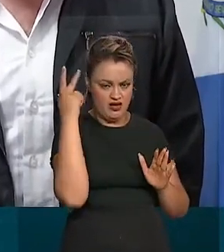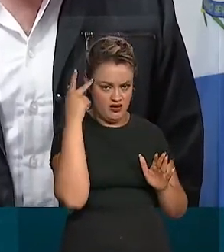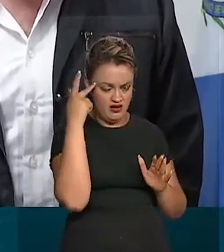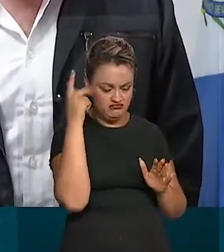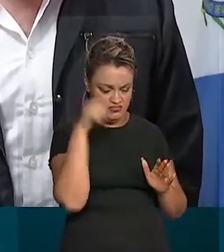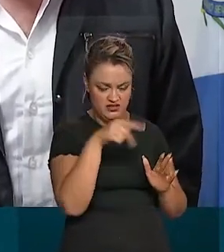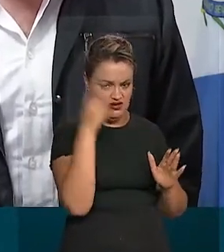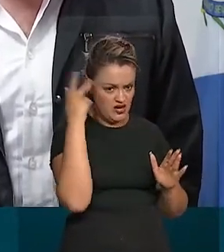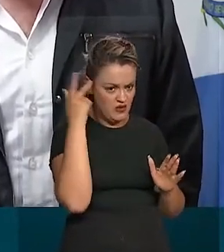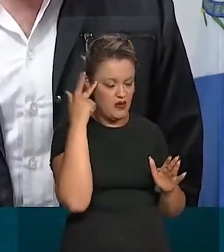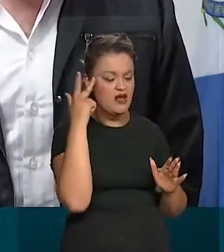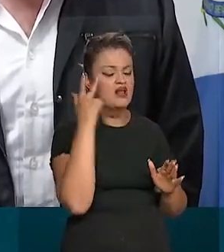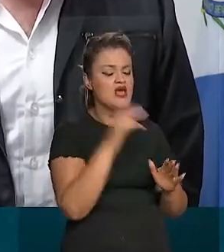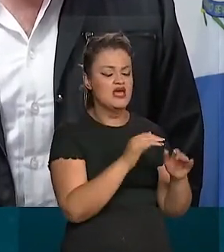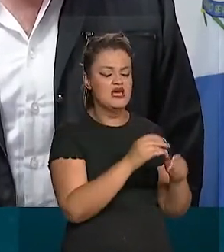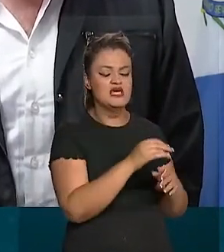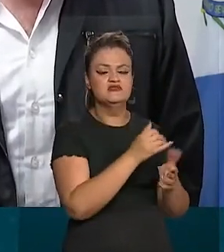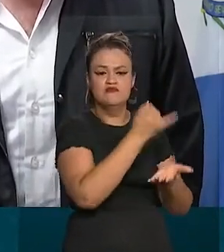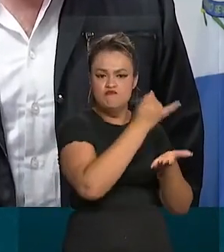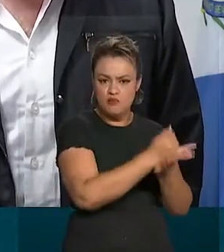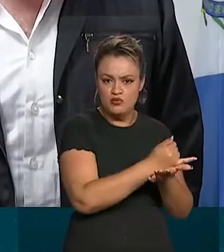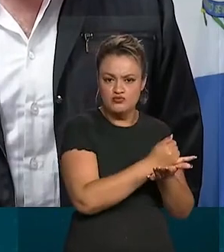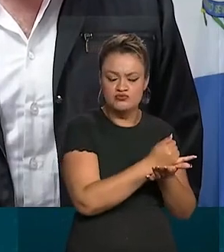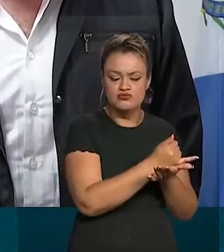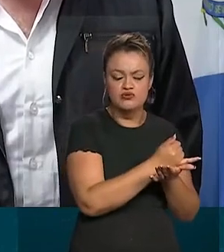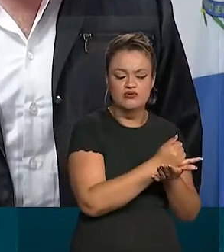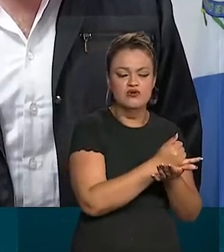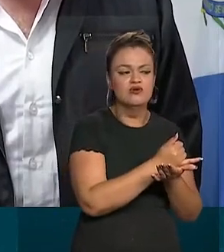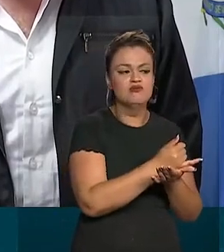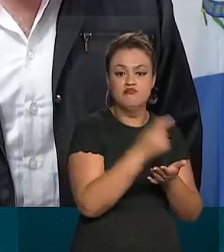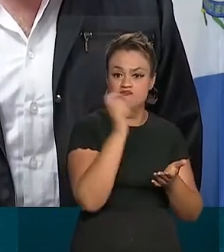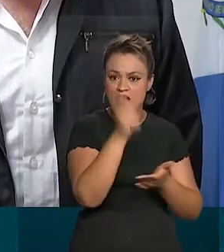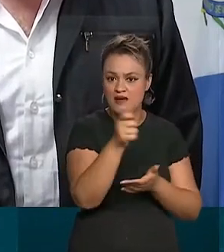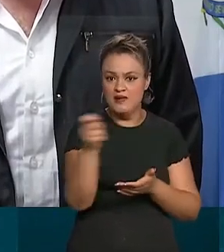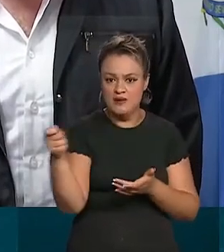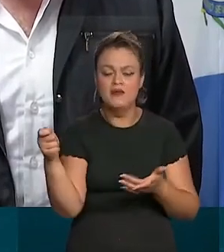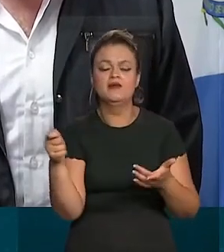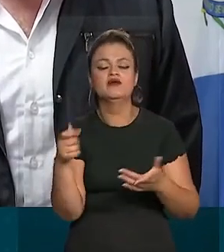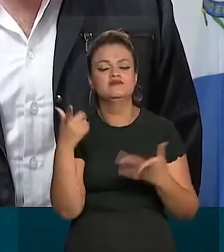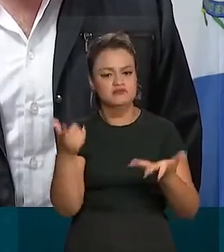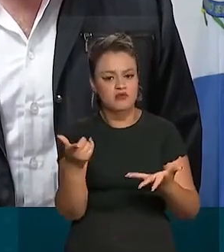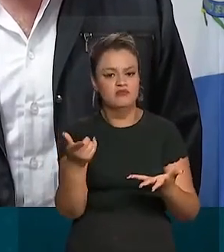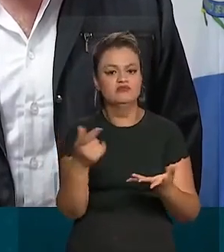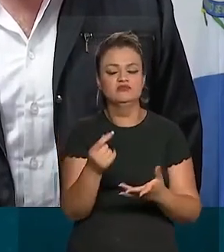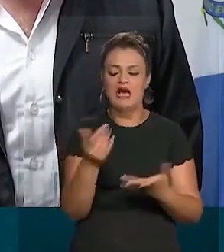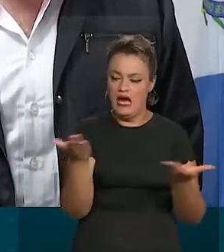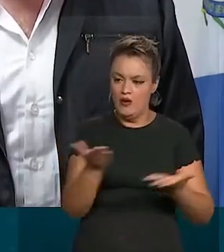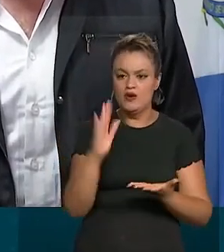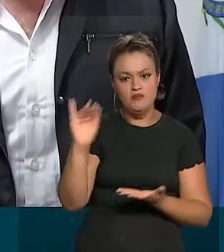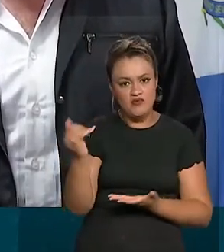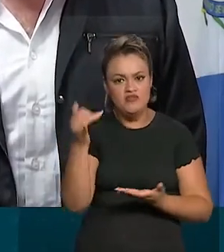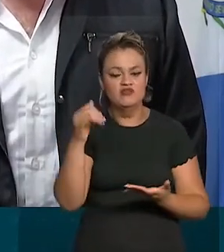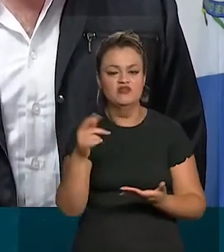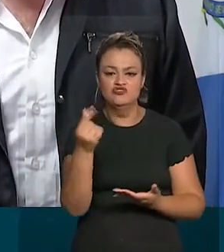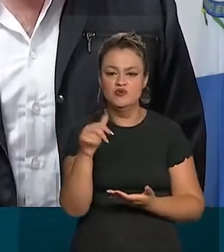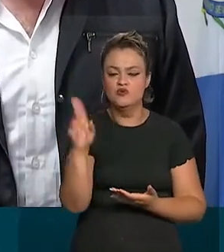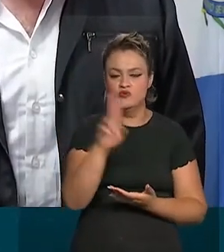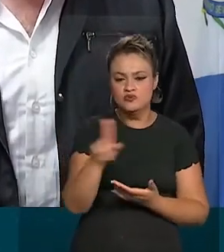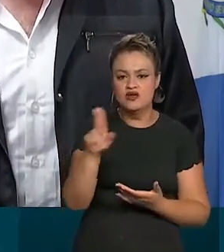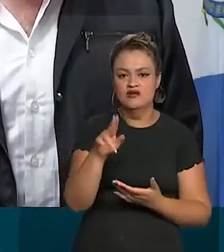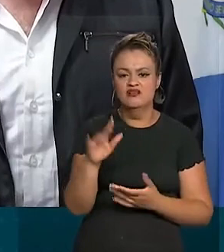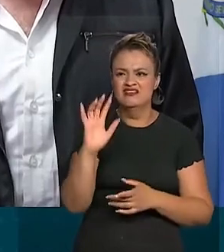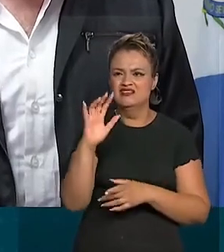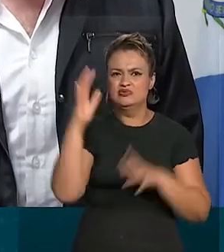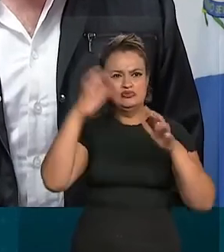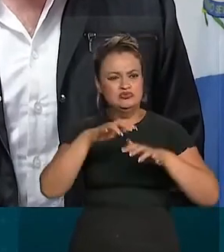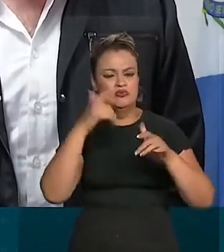para o Brasil e a gente deve devolvê-lo em forma de benefício para recuperar os prejuízos que a natureza causou.